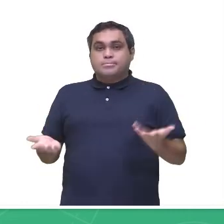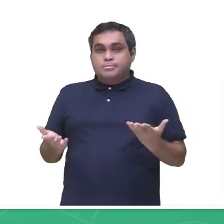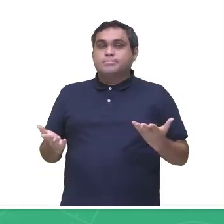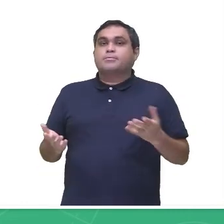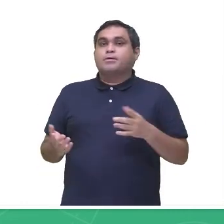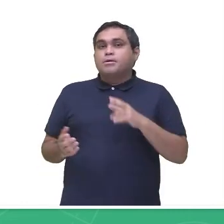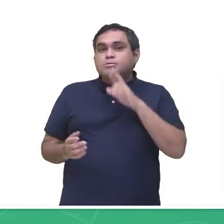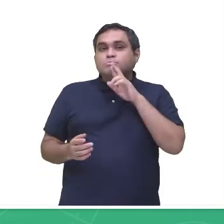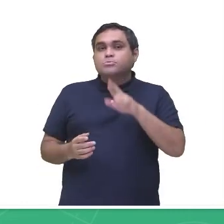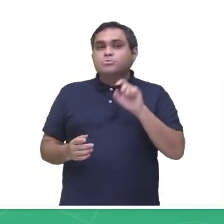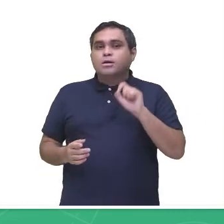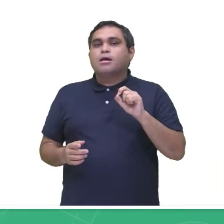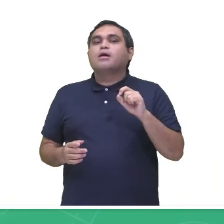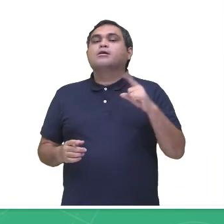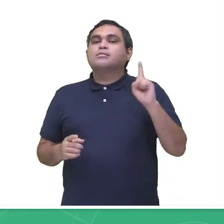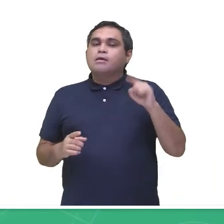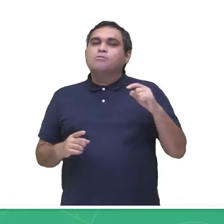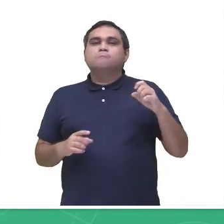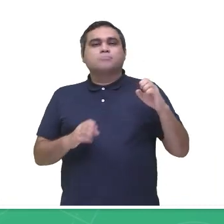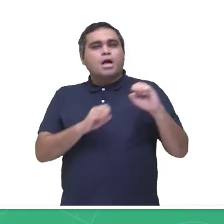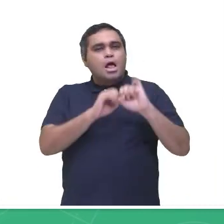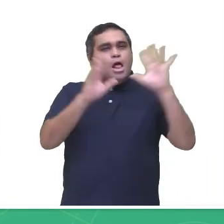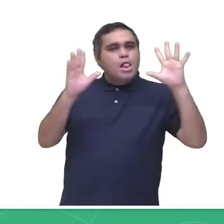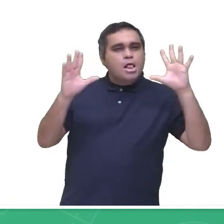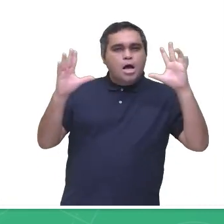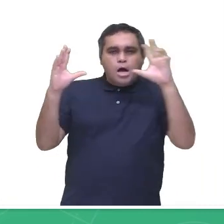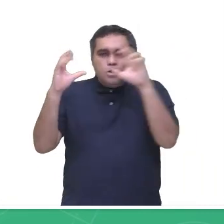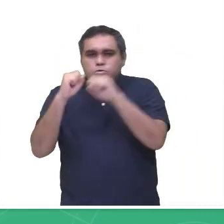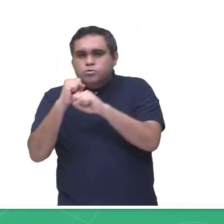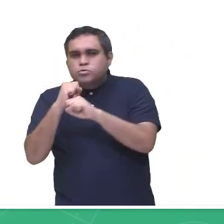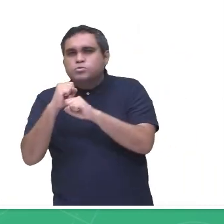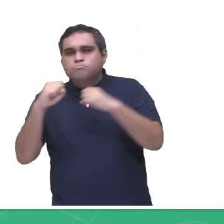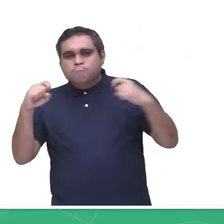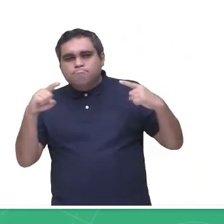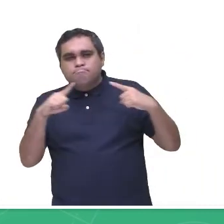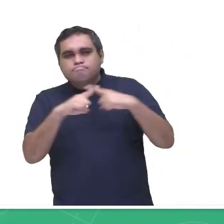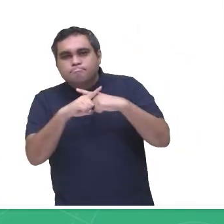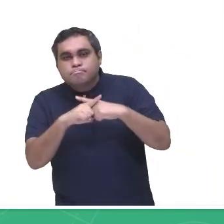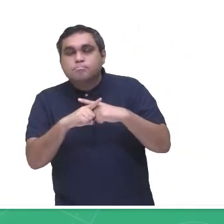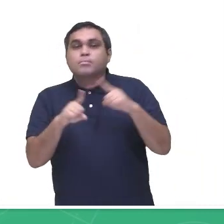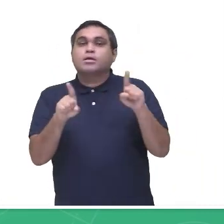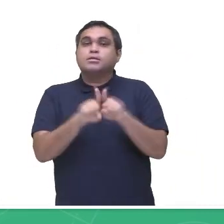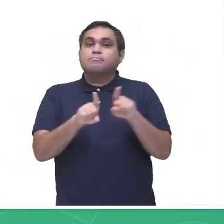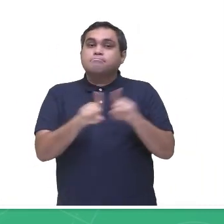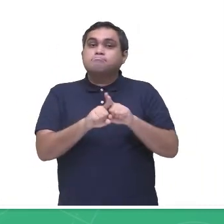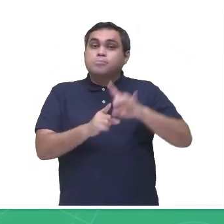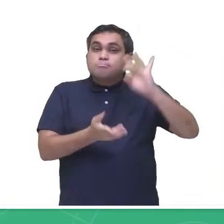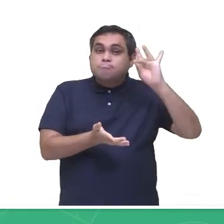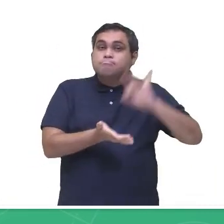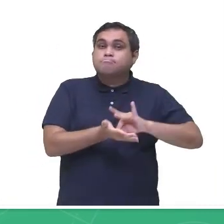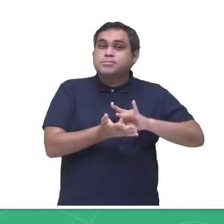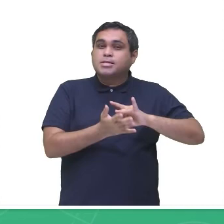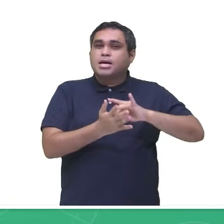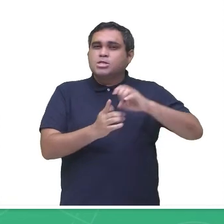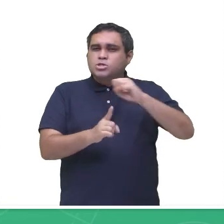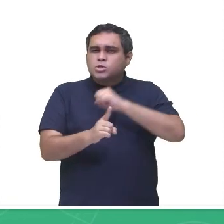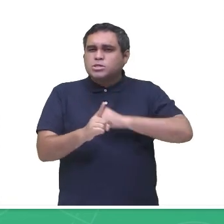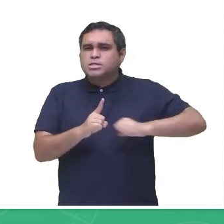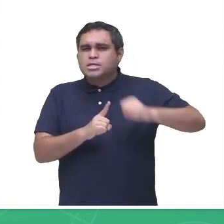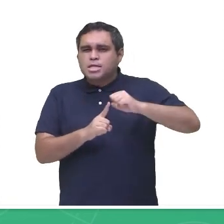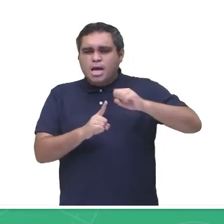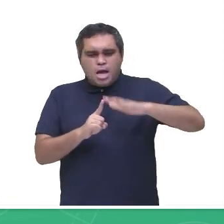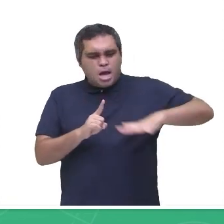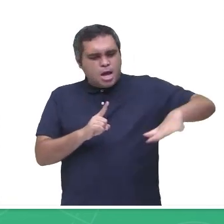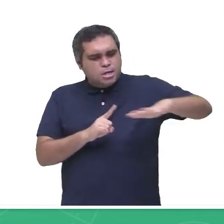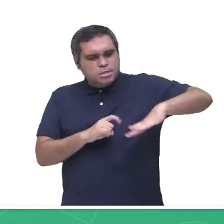diz, acentuado o contraste de claro e escuro, realista, abrangendo todas as camadas sociais, aquilo que nós vimos na nossa